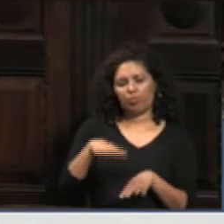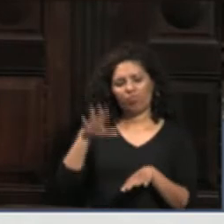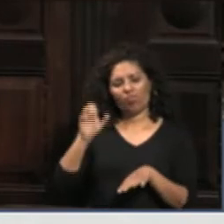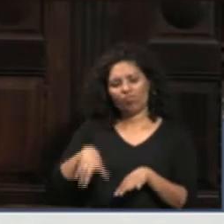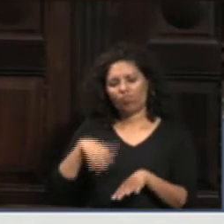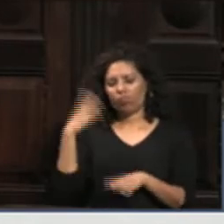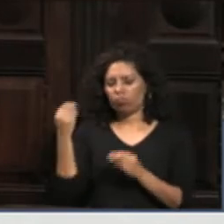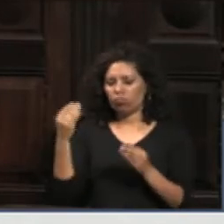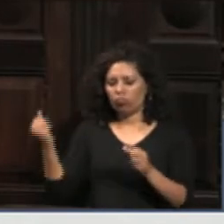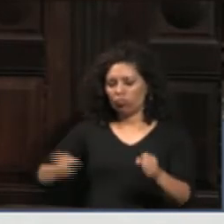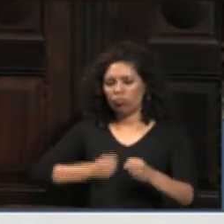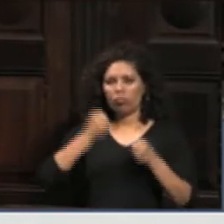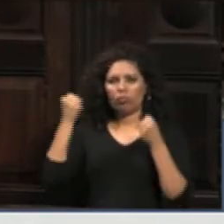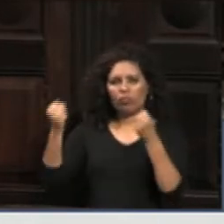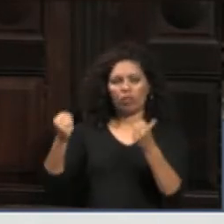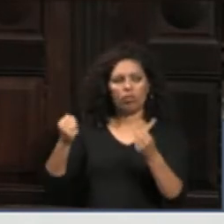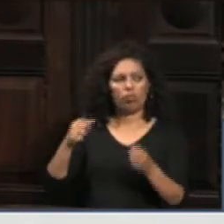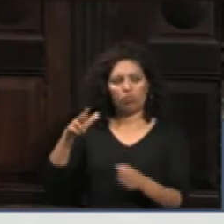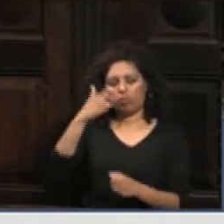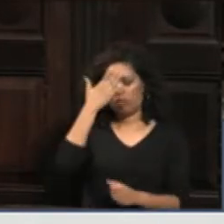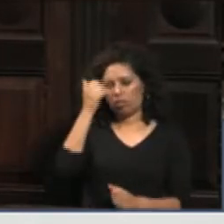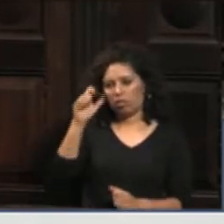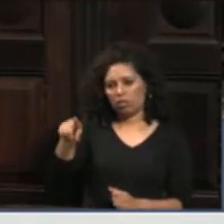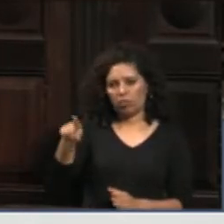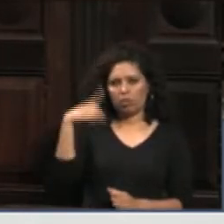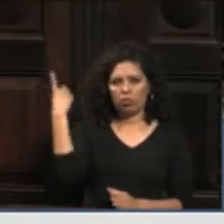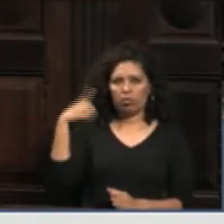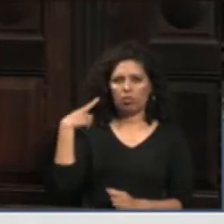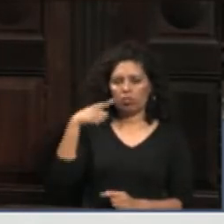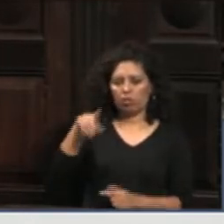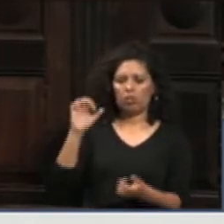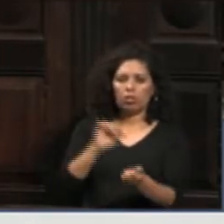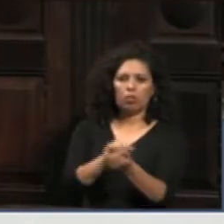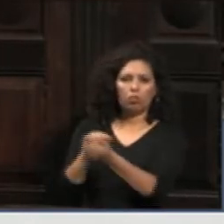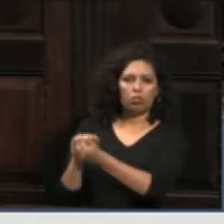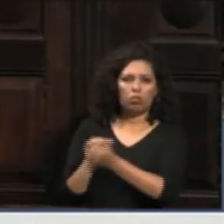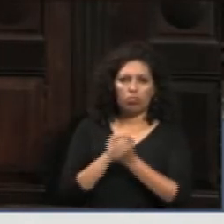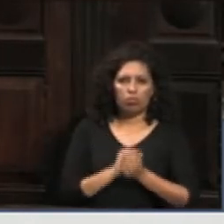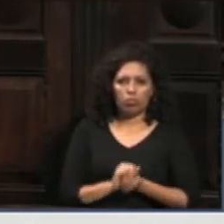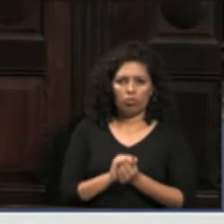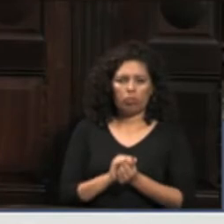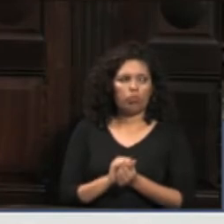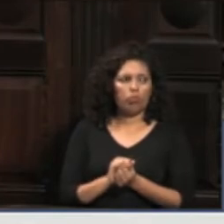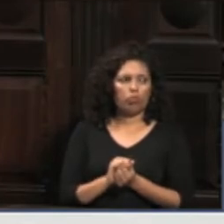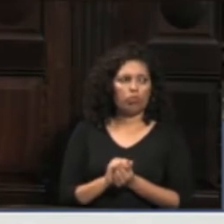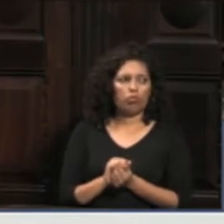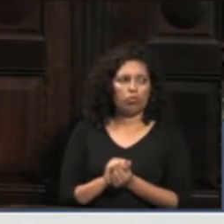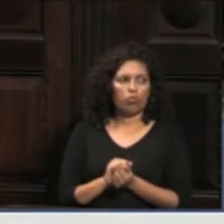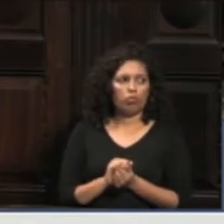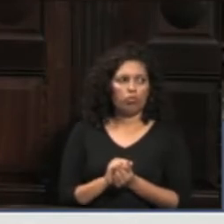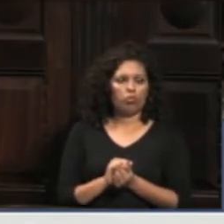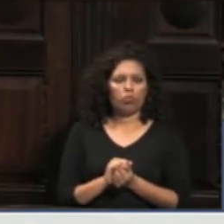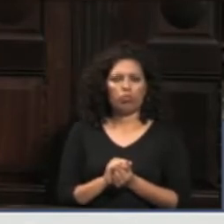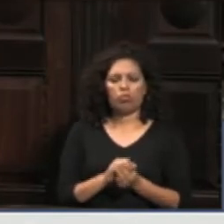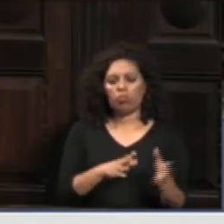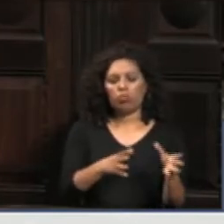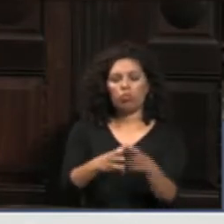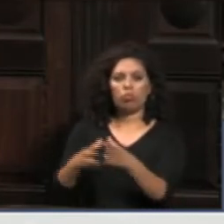luta. Vossa Excelência, deputado Eulemar Coelho, que participou e participa, não só na Comissão de Educação, como nas outras comissões que o